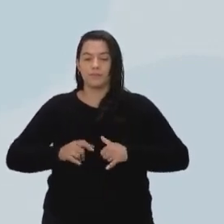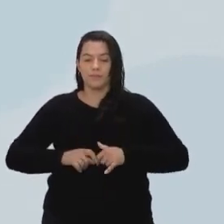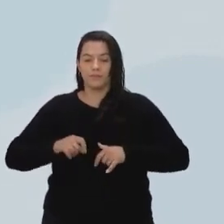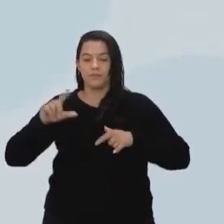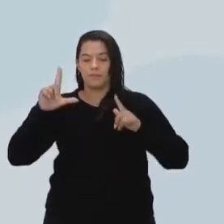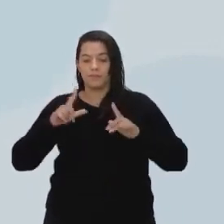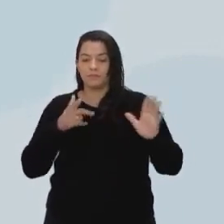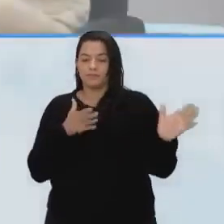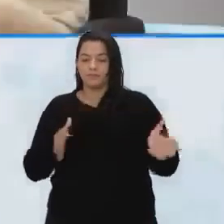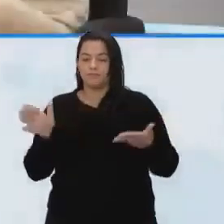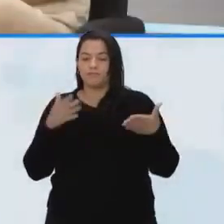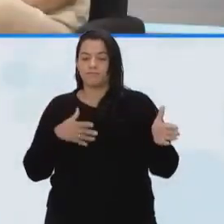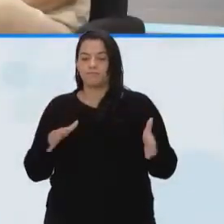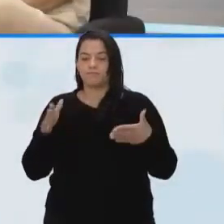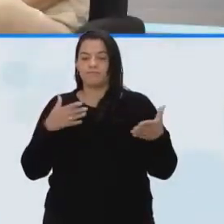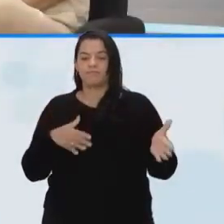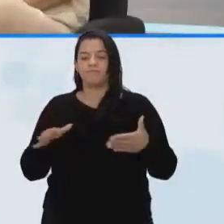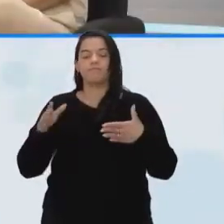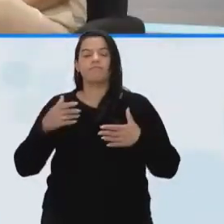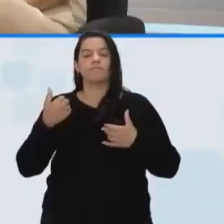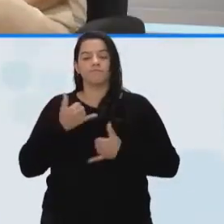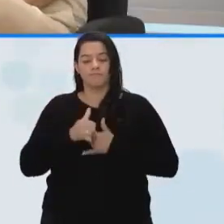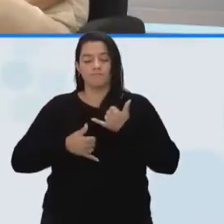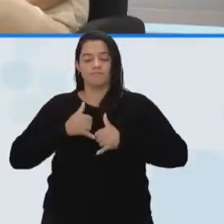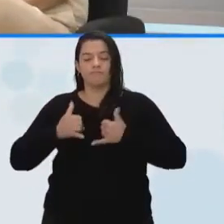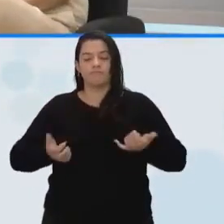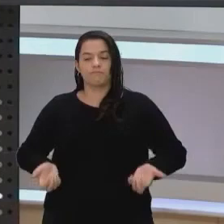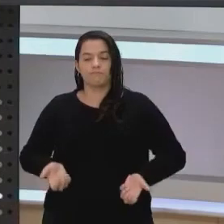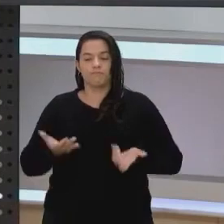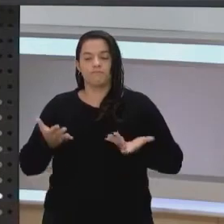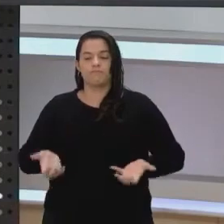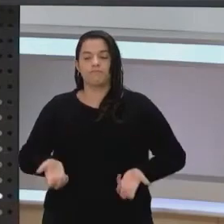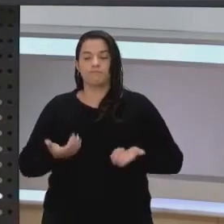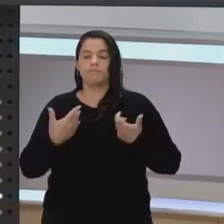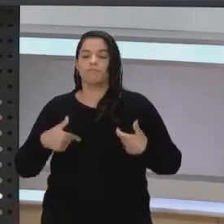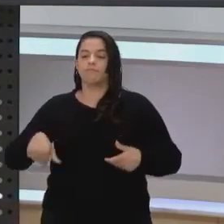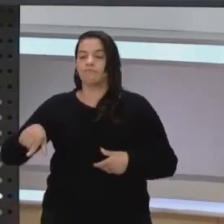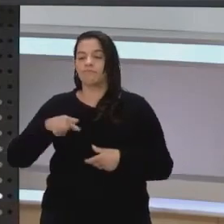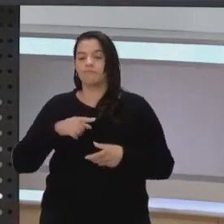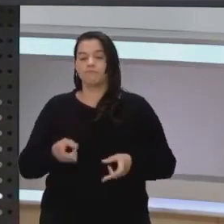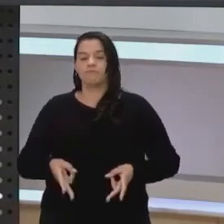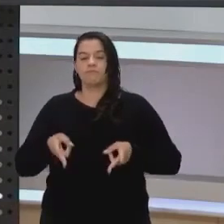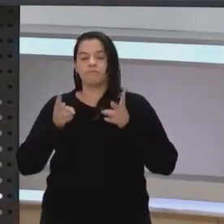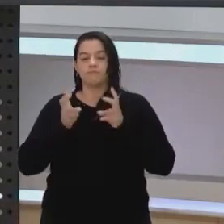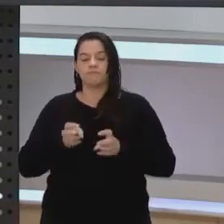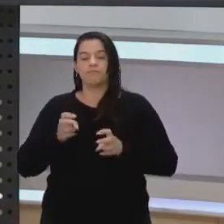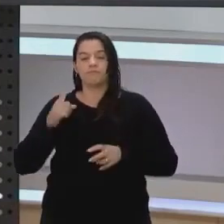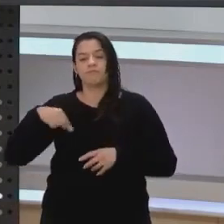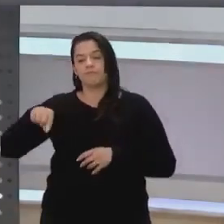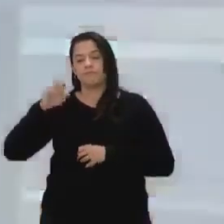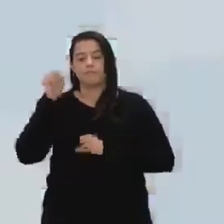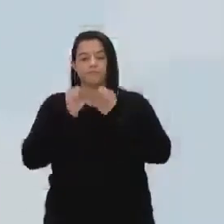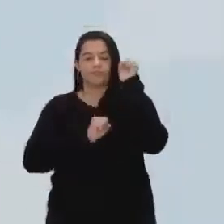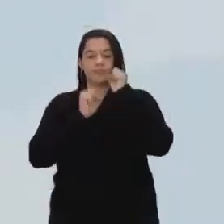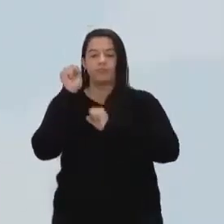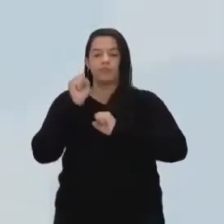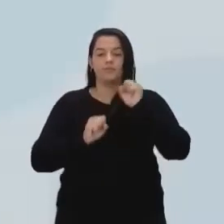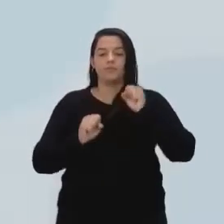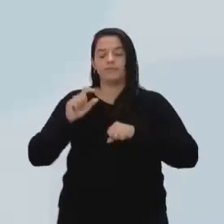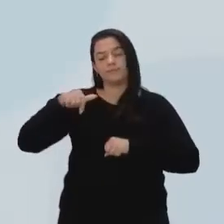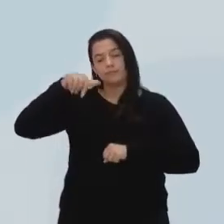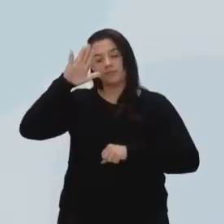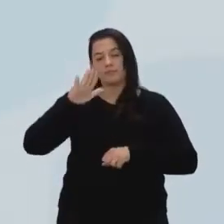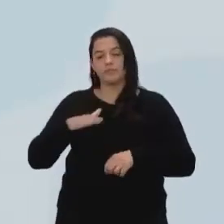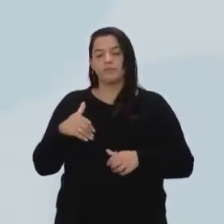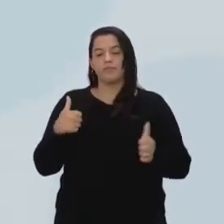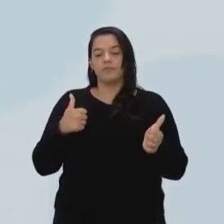bastante energia ali dentro desse processo. Exatamente. Então, podemos perceber que nesse processo industrial, a alternativa que mais